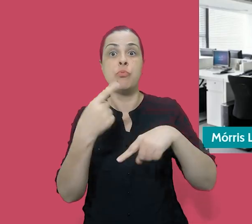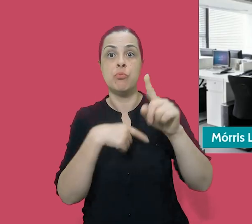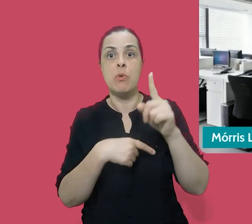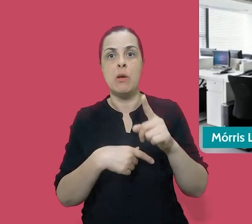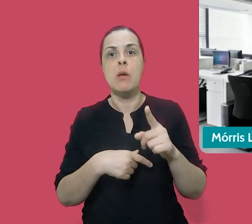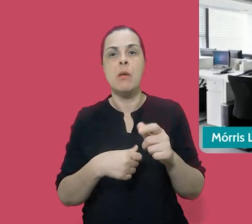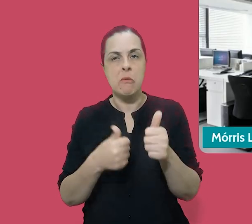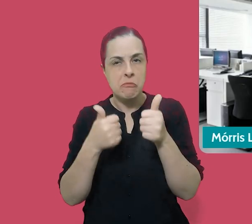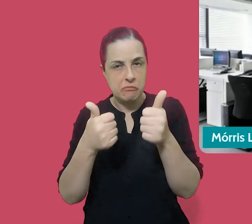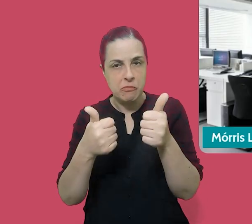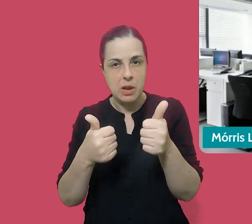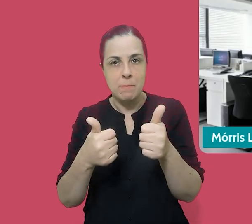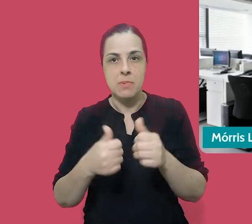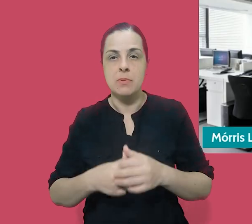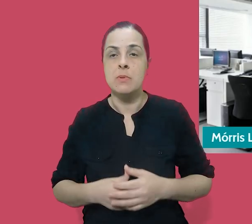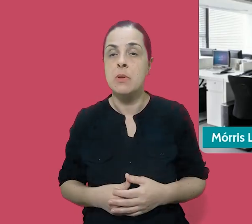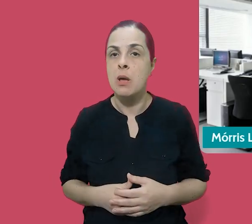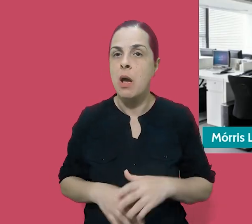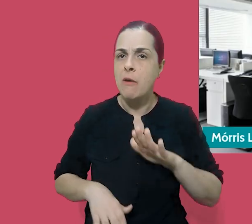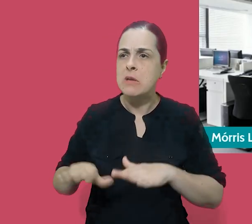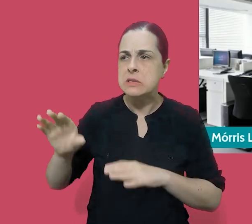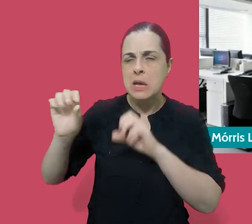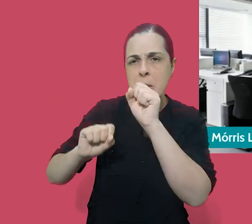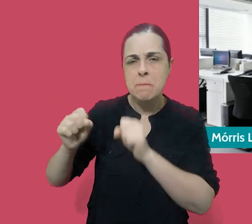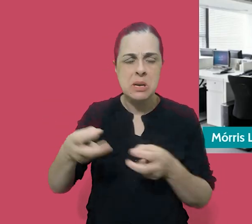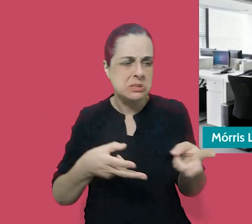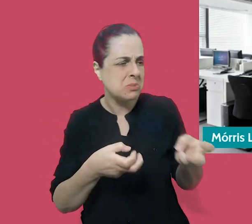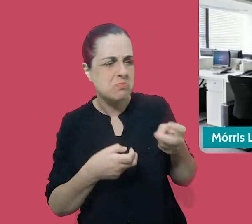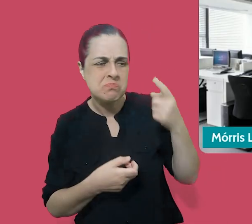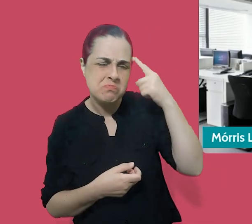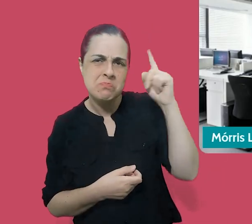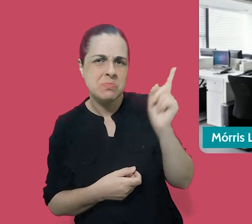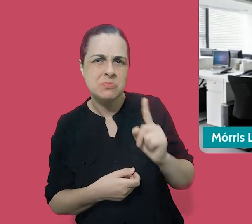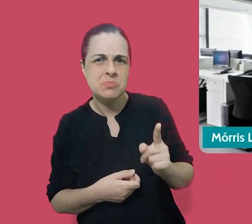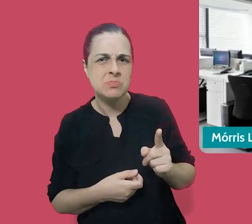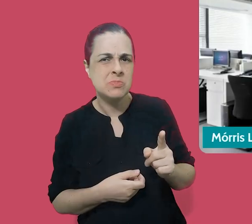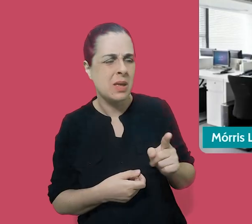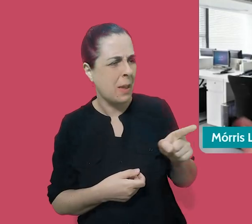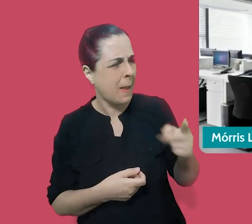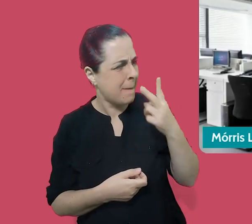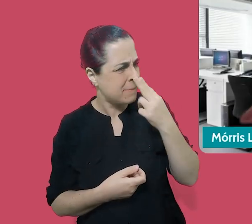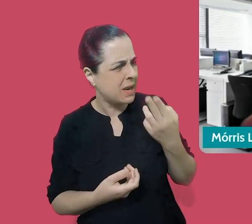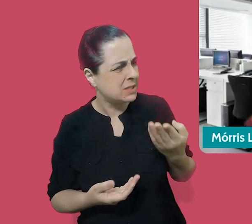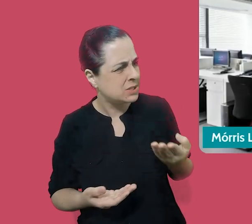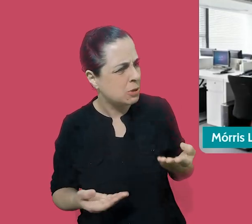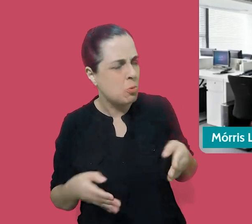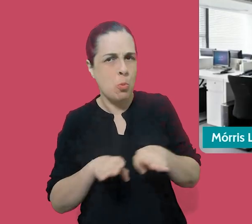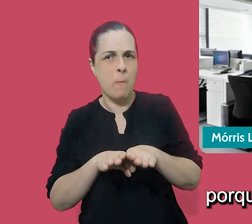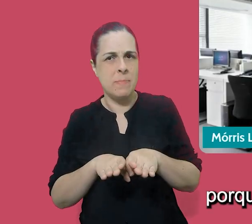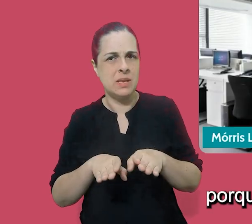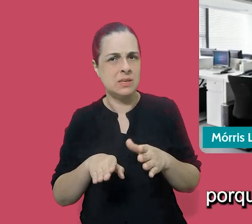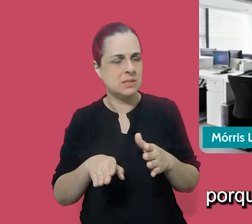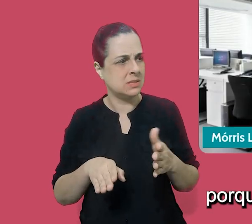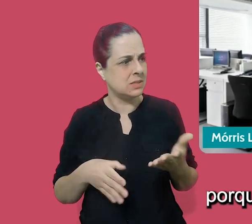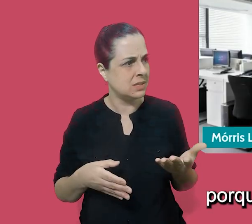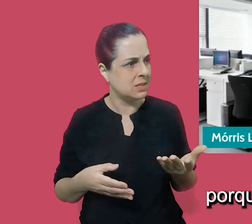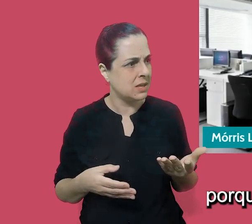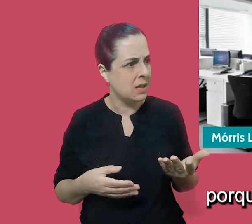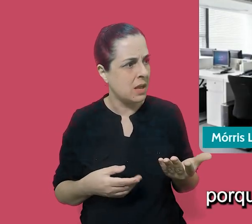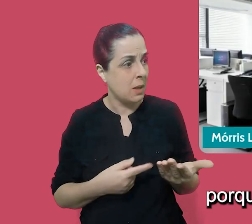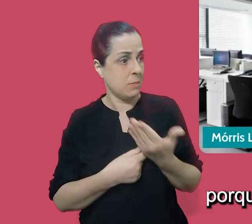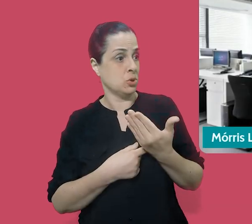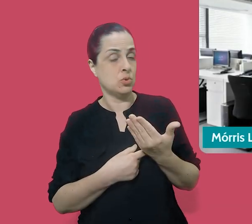que está compensando e às vezes saindo até mais barato, digamos assim, porque você